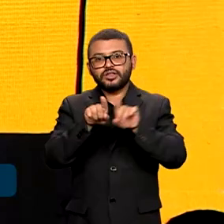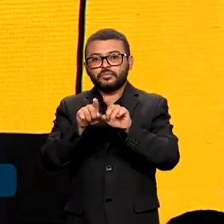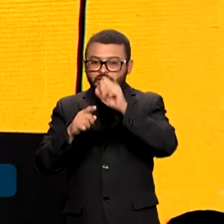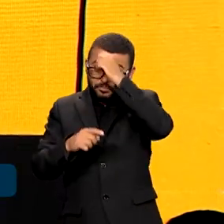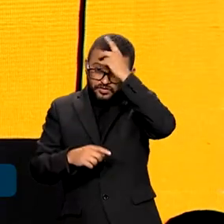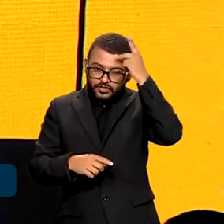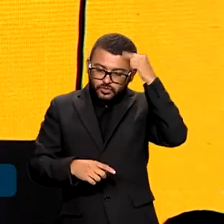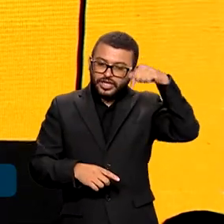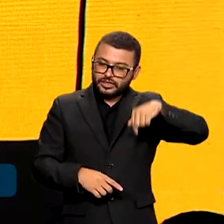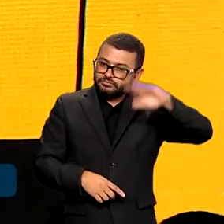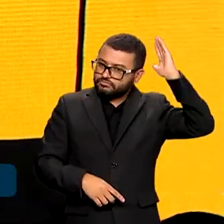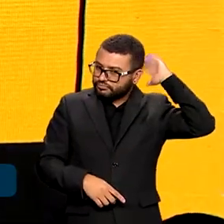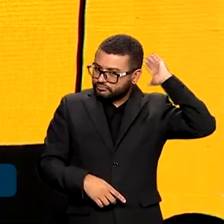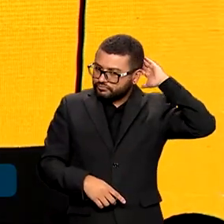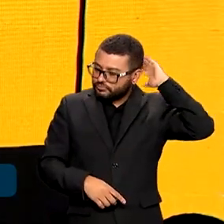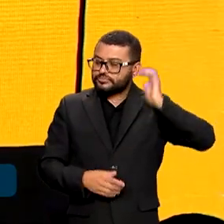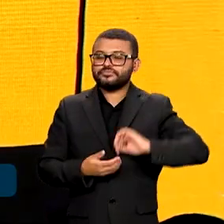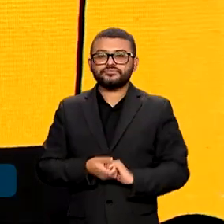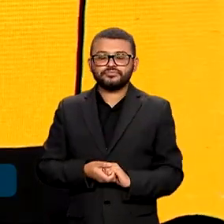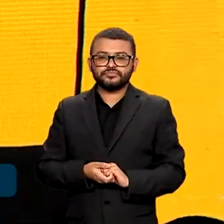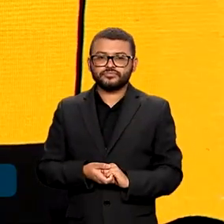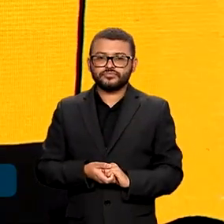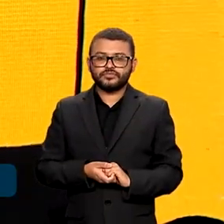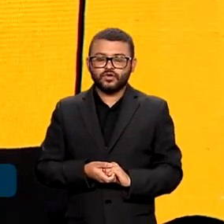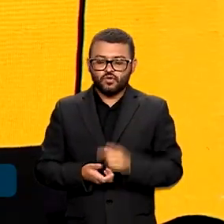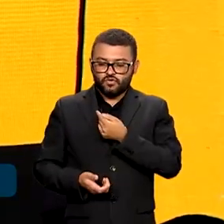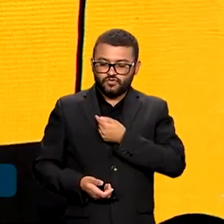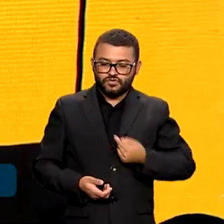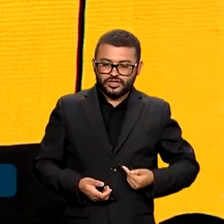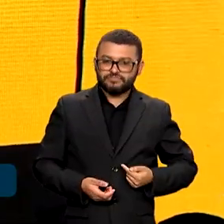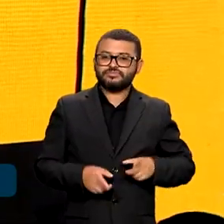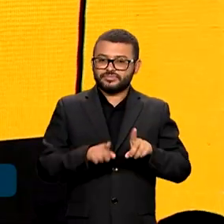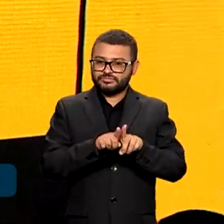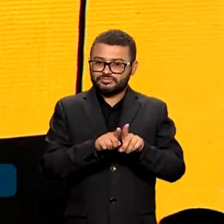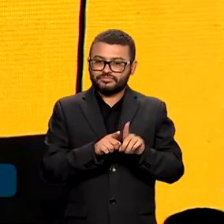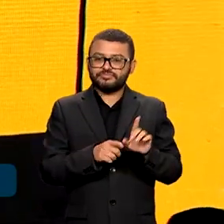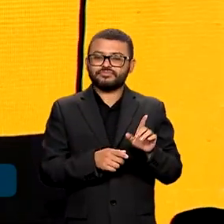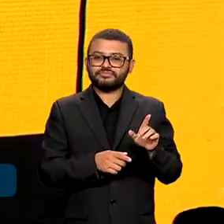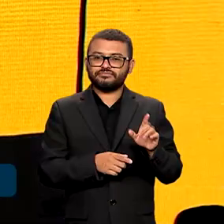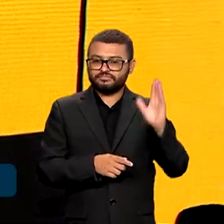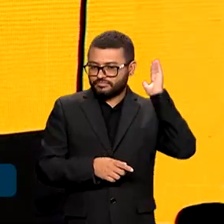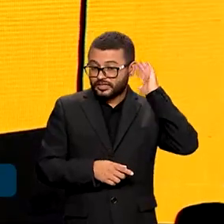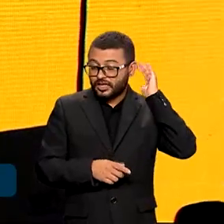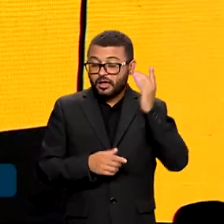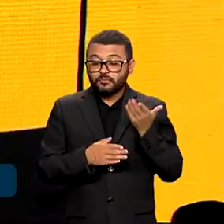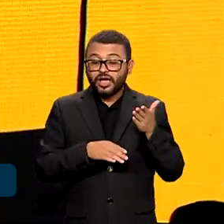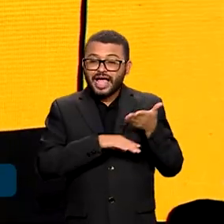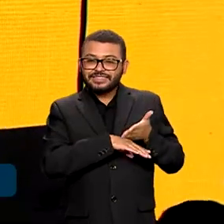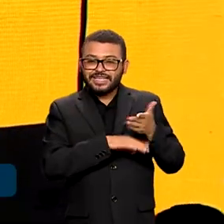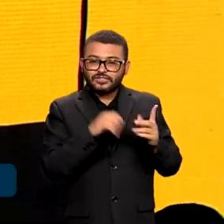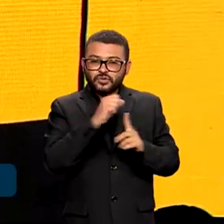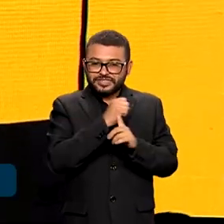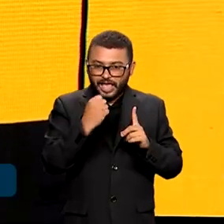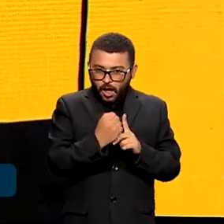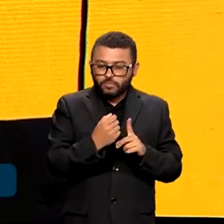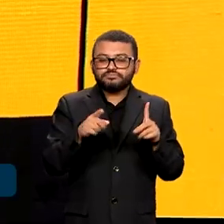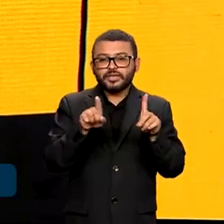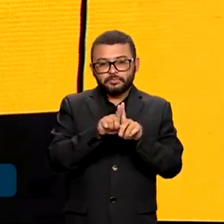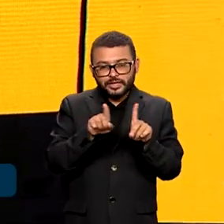prefeitura de Belém. Porque a participação social,